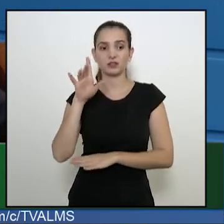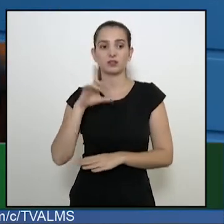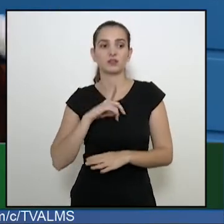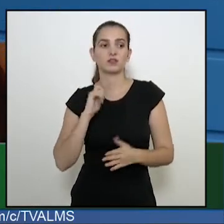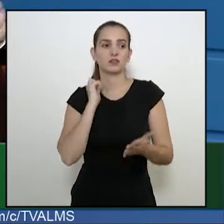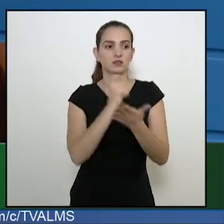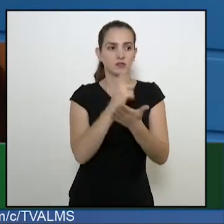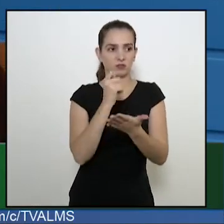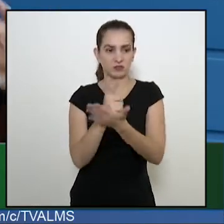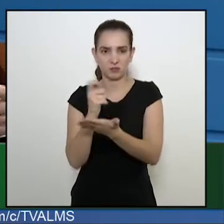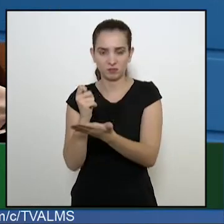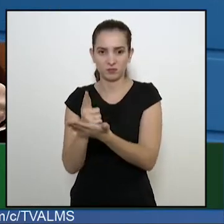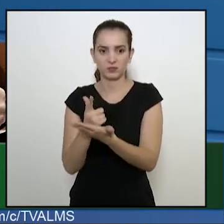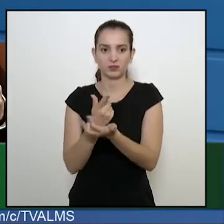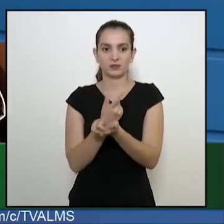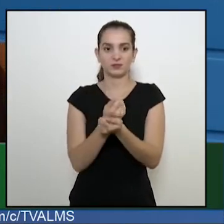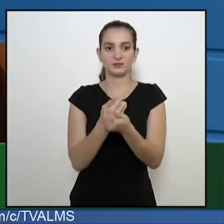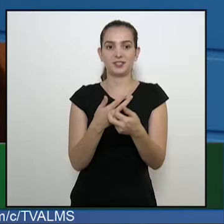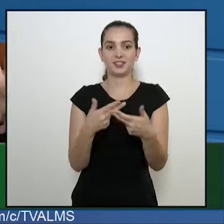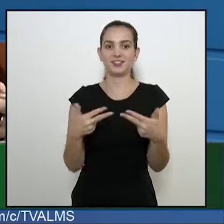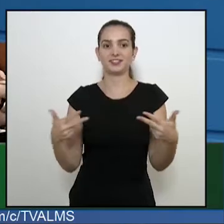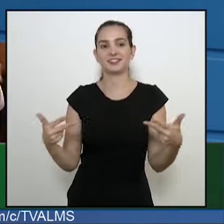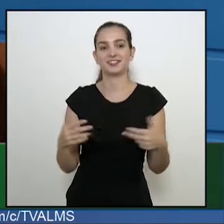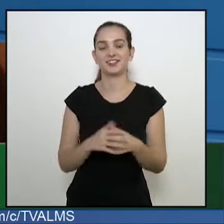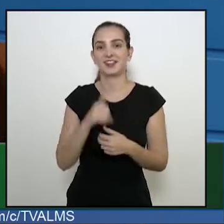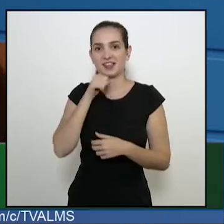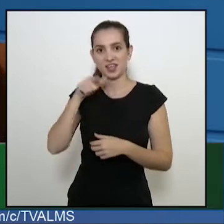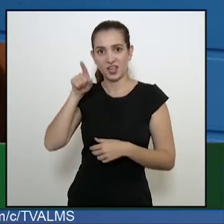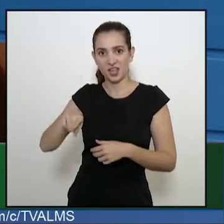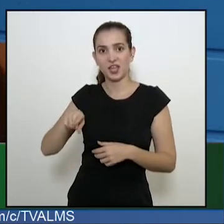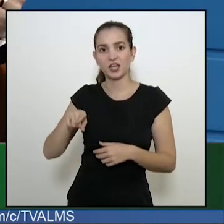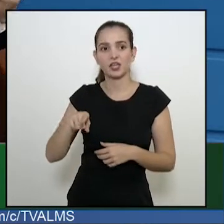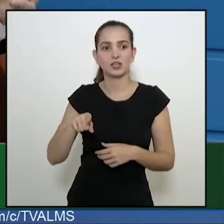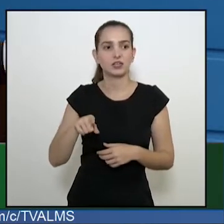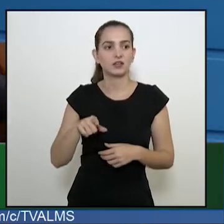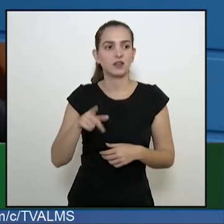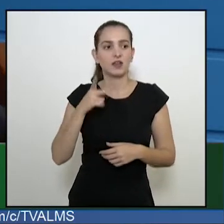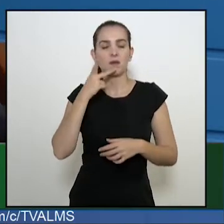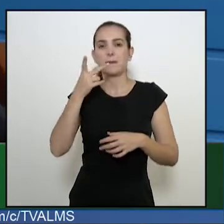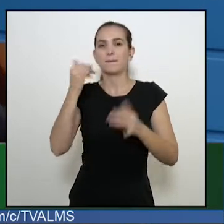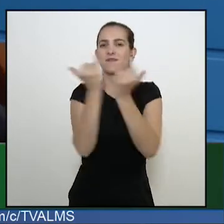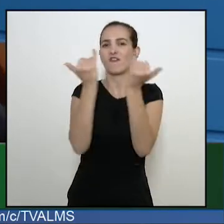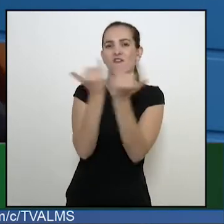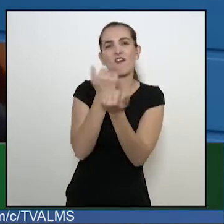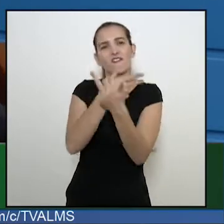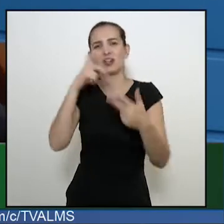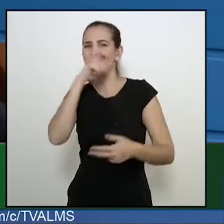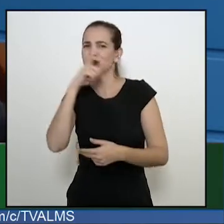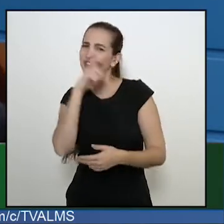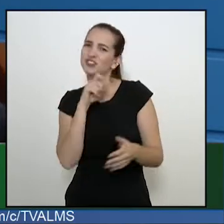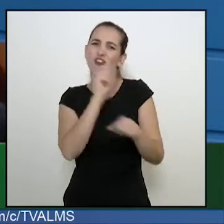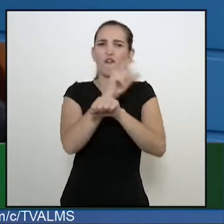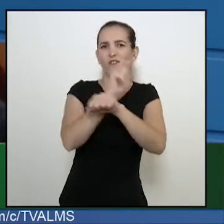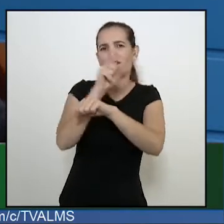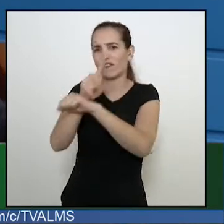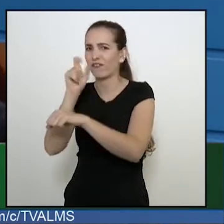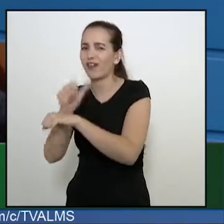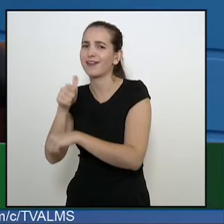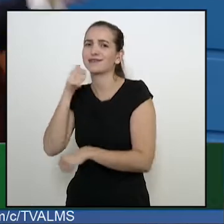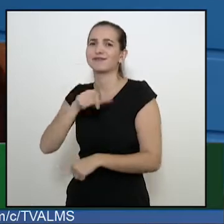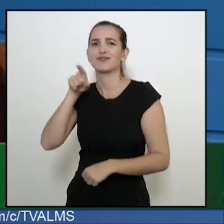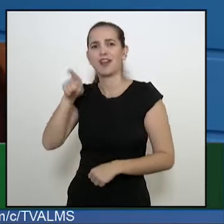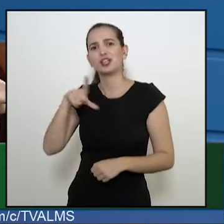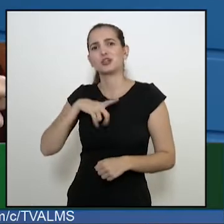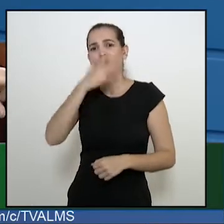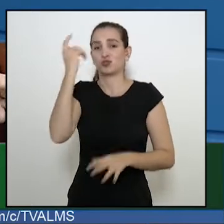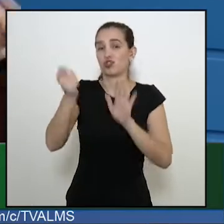narcotraficantes. Não, ela foi mulher do Marcinho VP. Colocaram isso nas redes sociais.